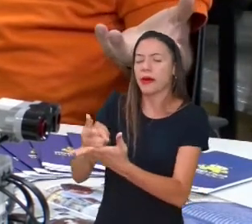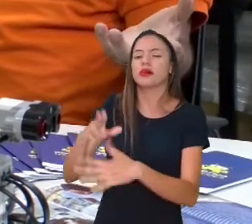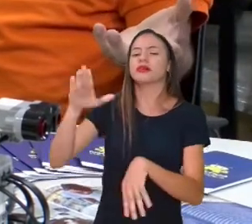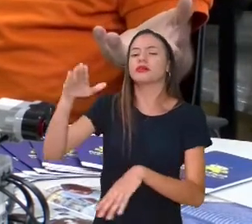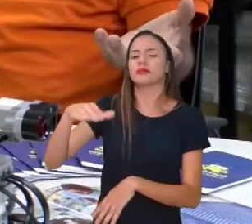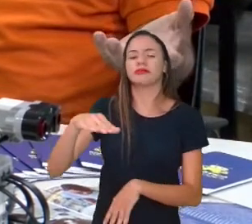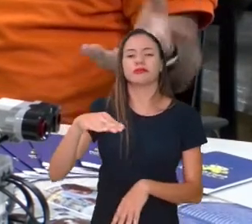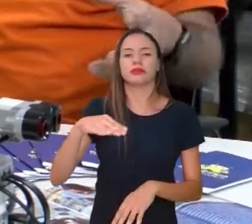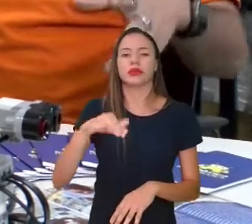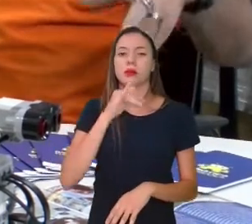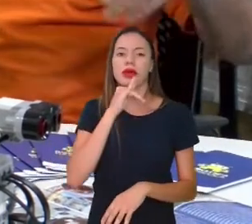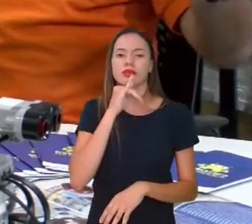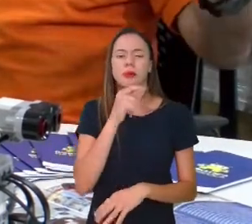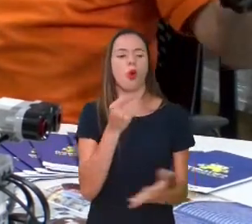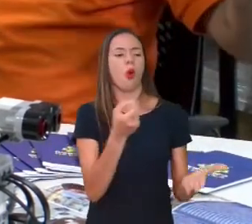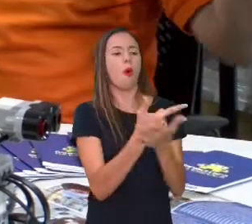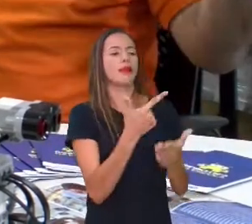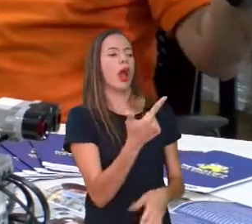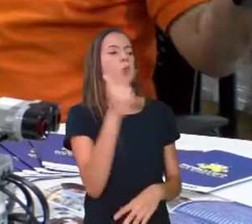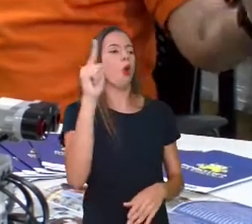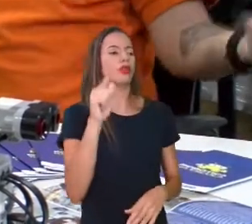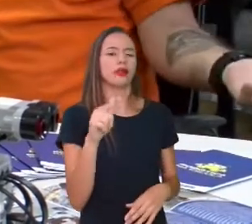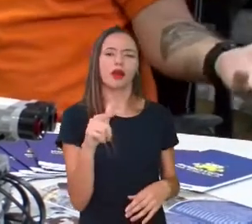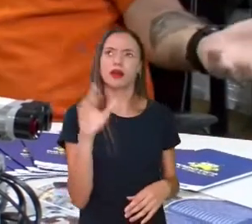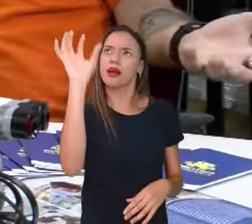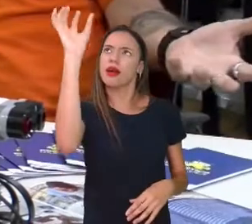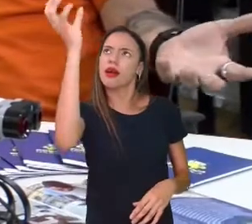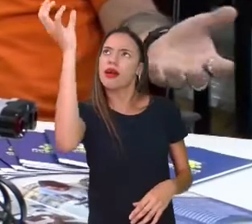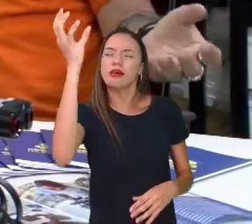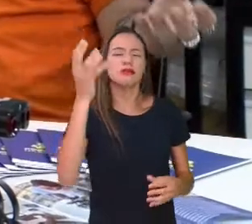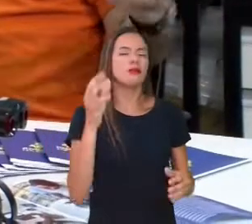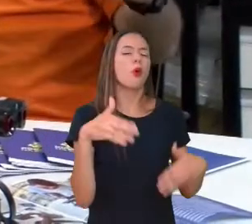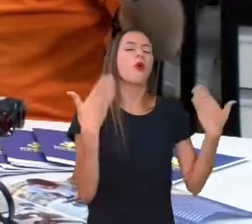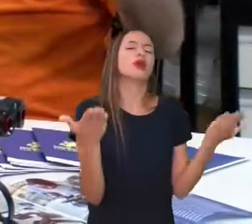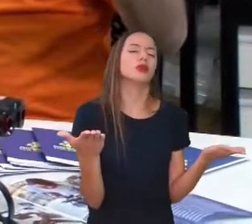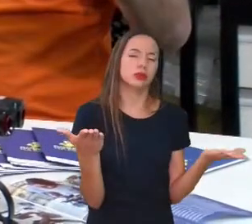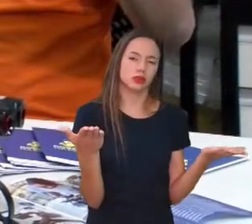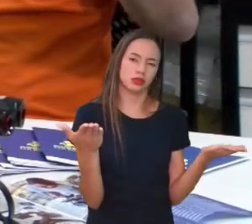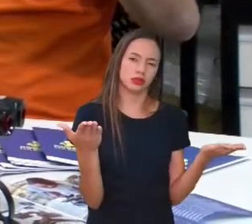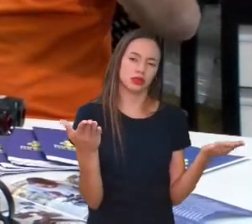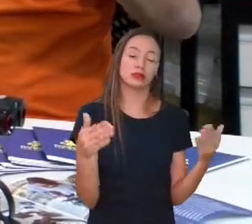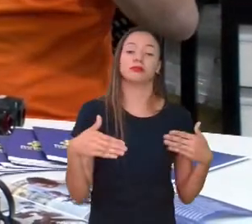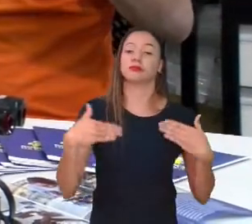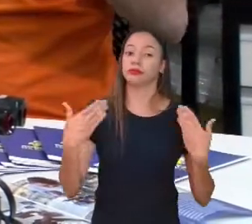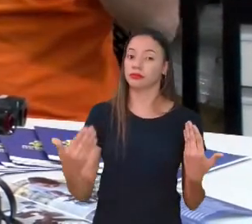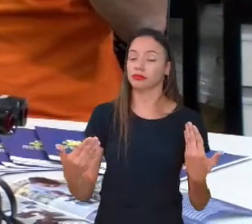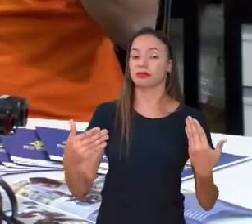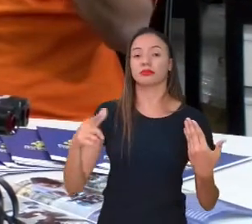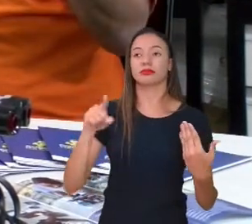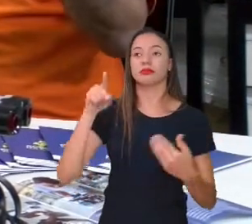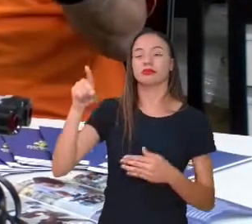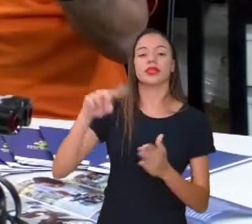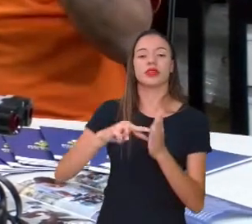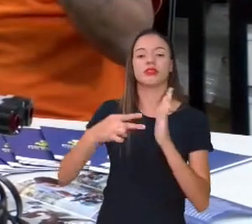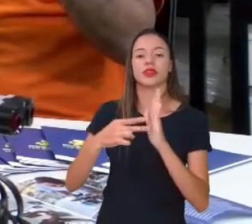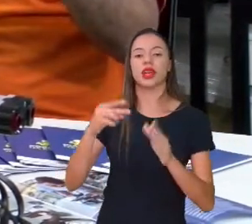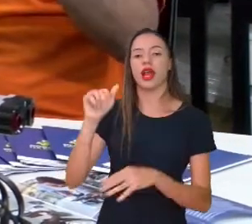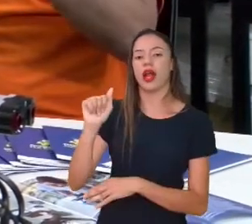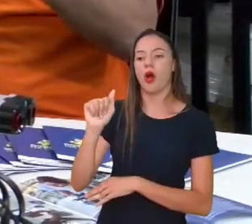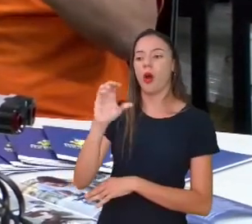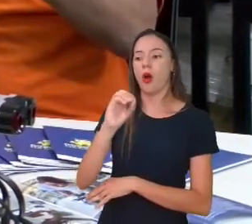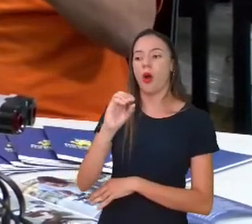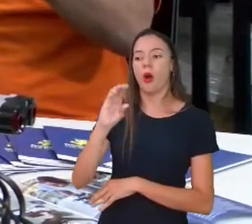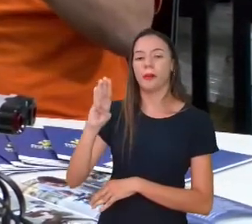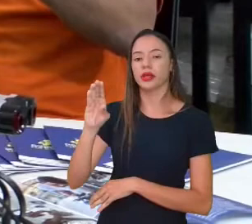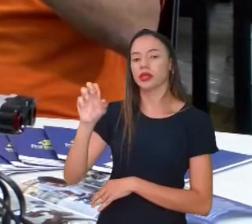lâmpada, vai comprar, né? Quando outra? Como é que as pessoas vão comprar de novo, né? Então houve a chamada obsolescência programada,